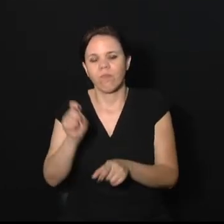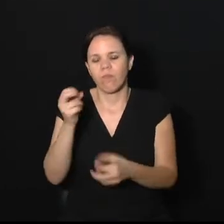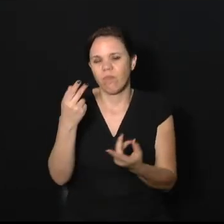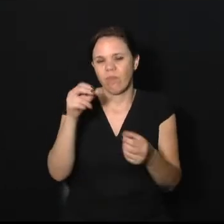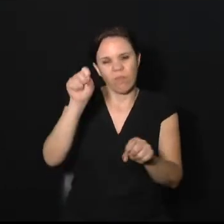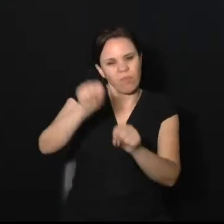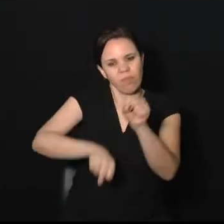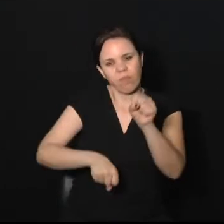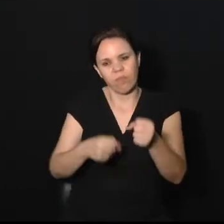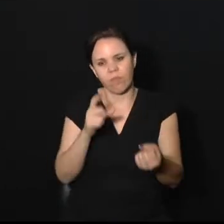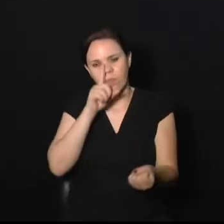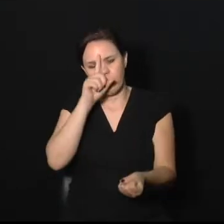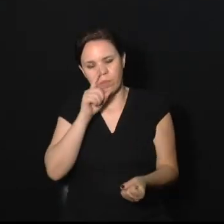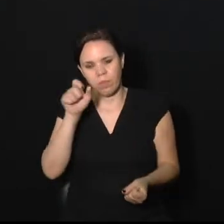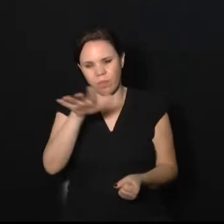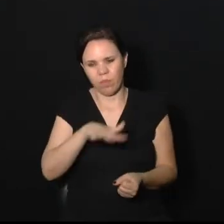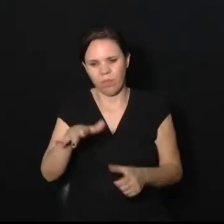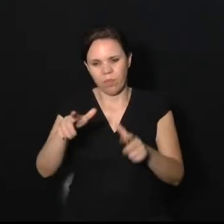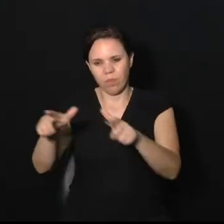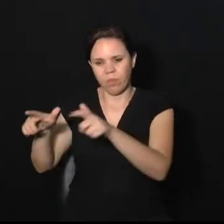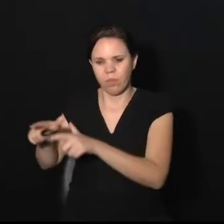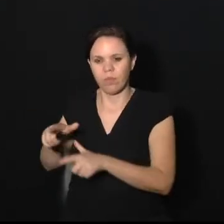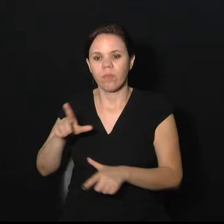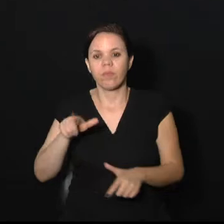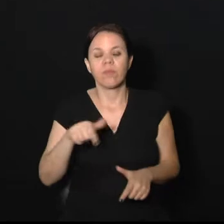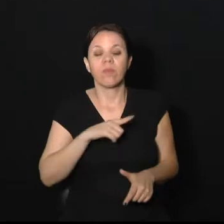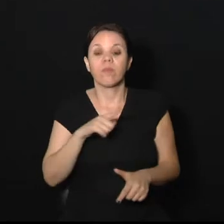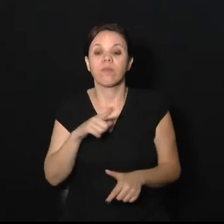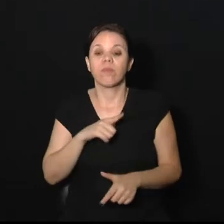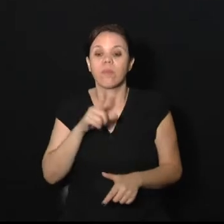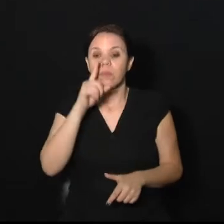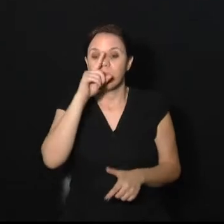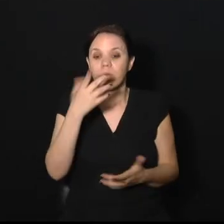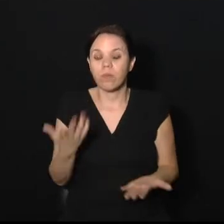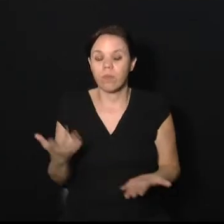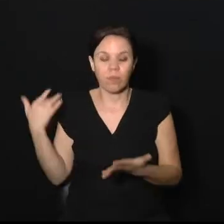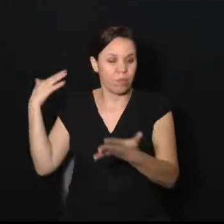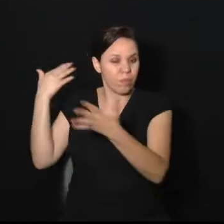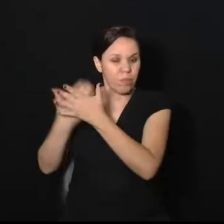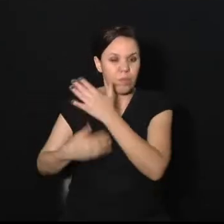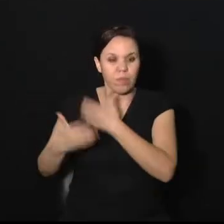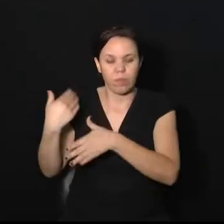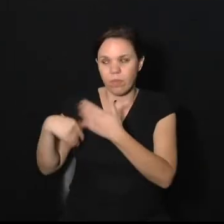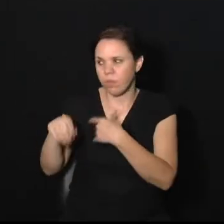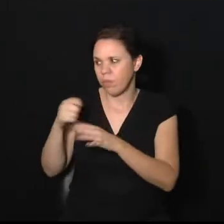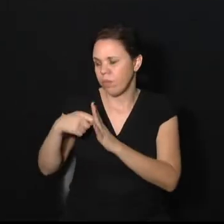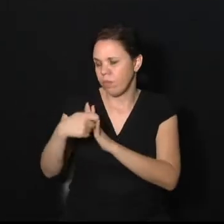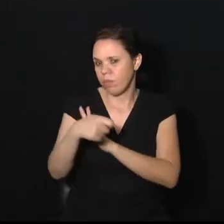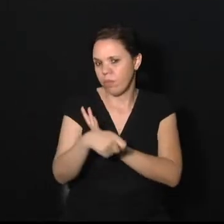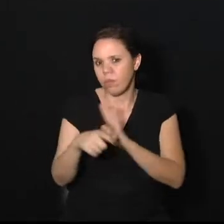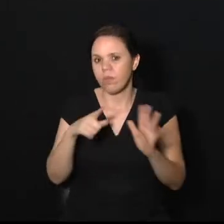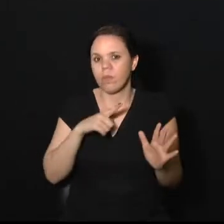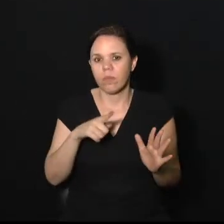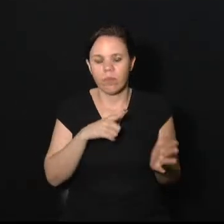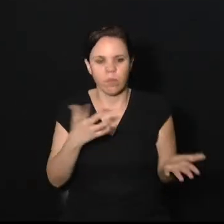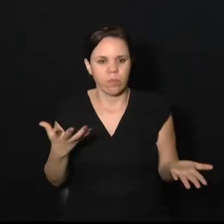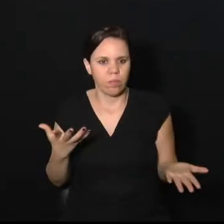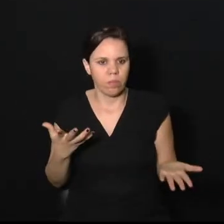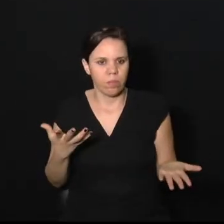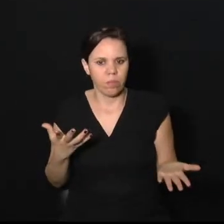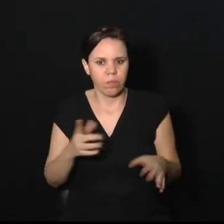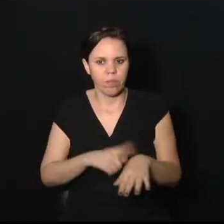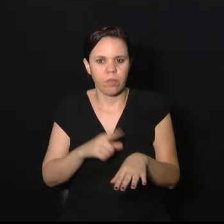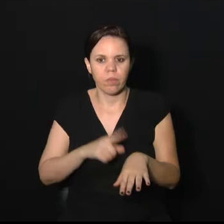para entender que naquela região, naquele bairro, historicamente, ou nos últimos meses, está tendo um alto índice de criminalidade tal